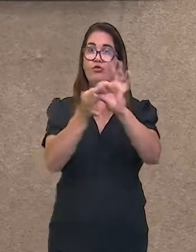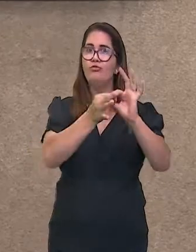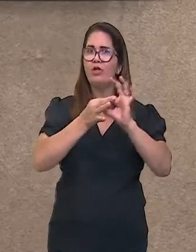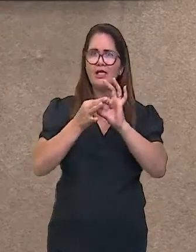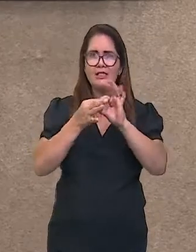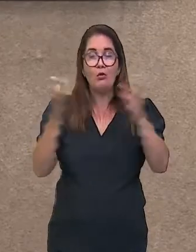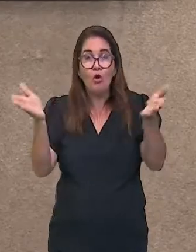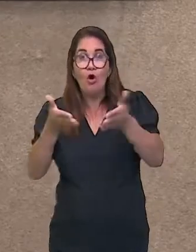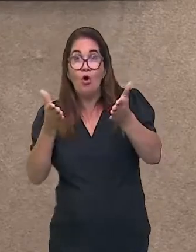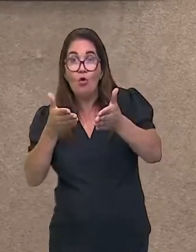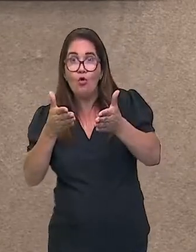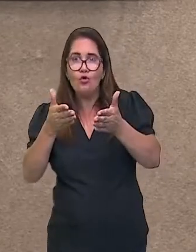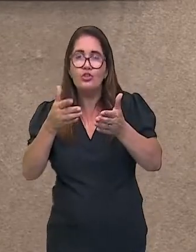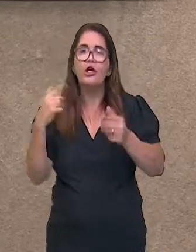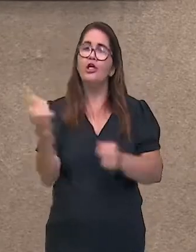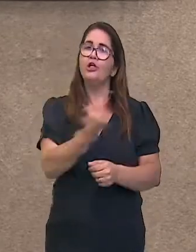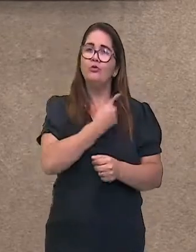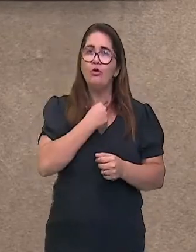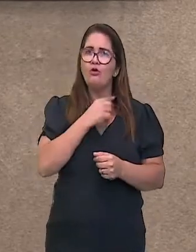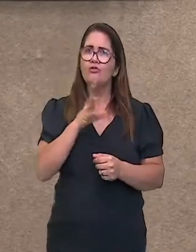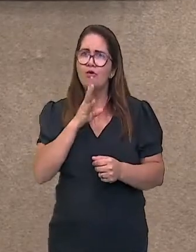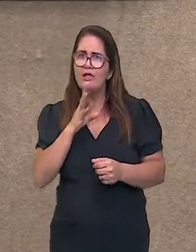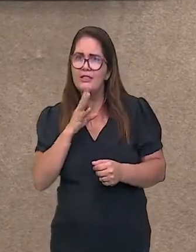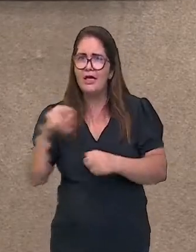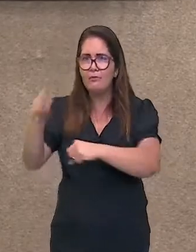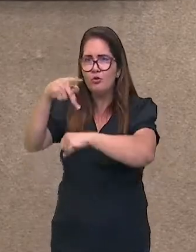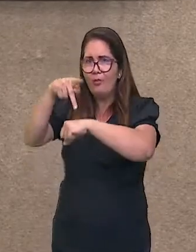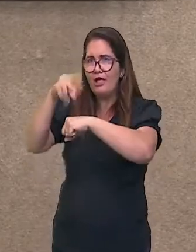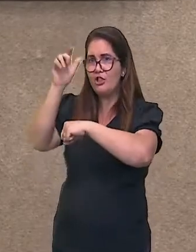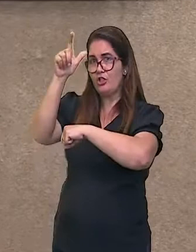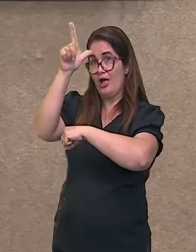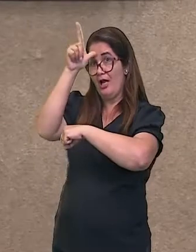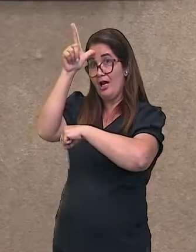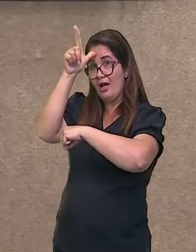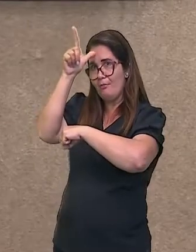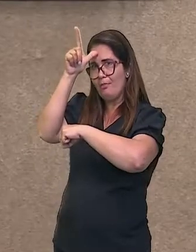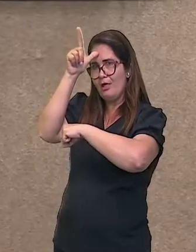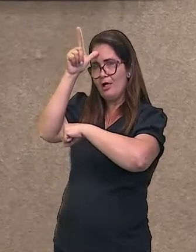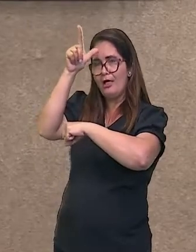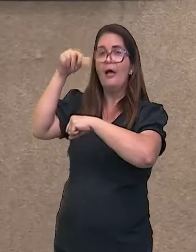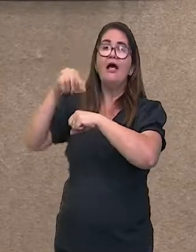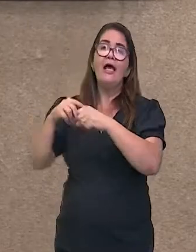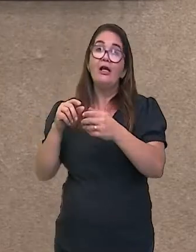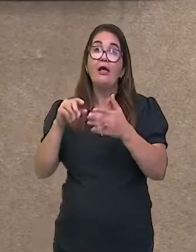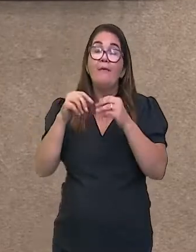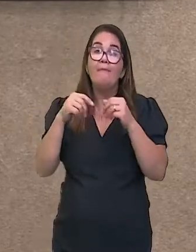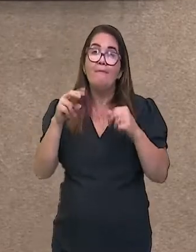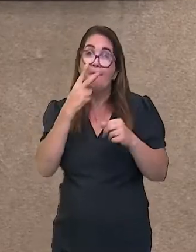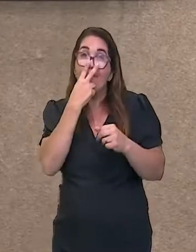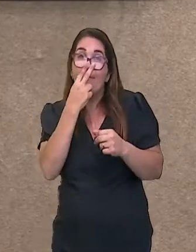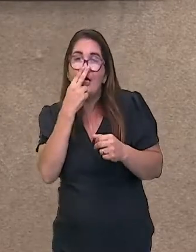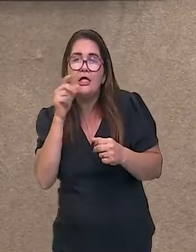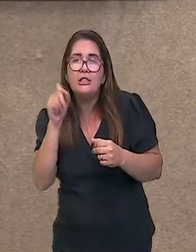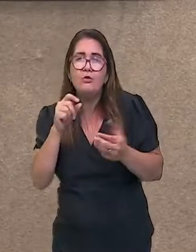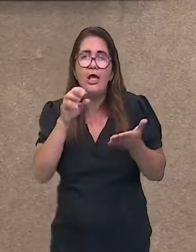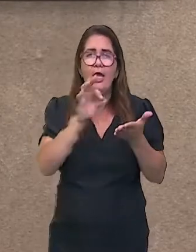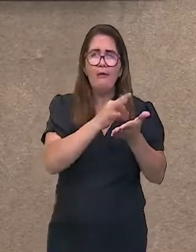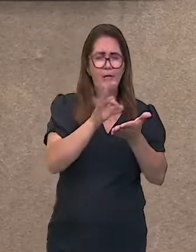conhecemos hoje como a Alemanha, o Estado alemão, eram uma colcha de retalhos